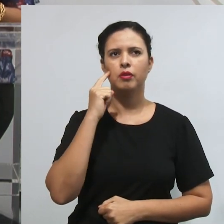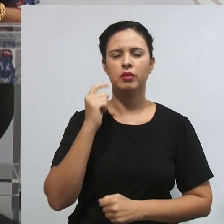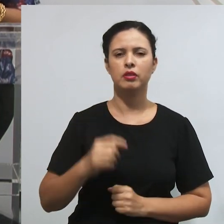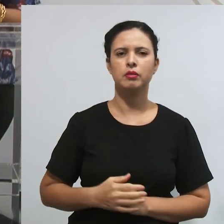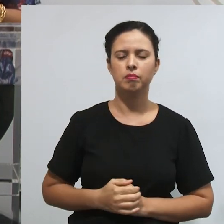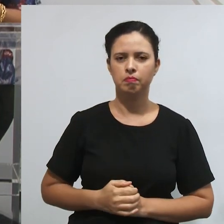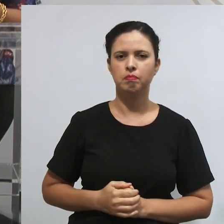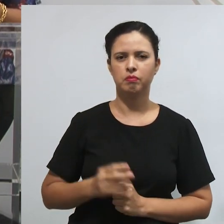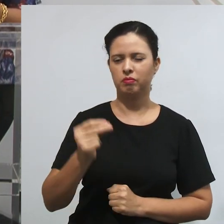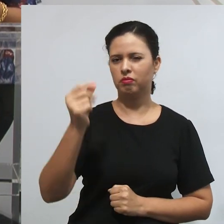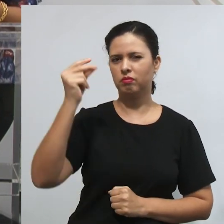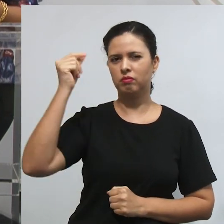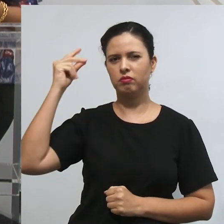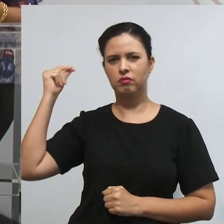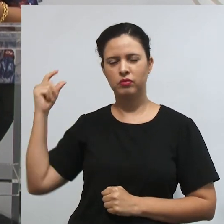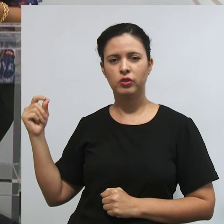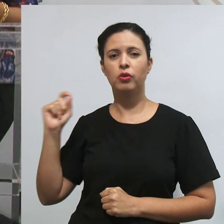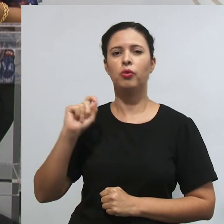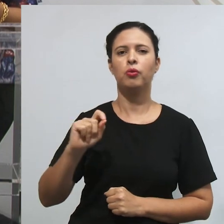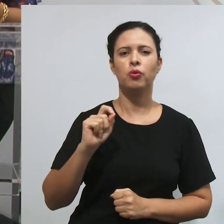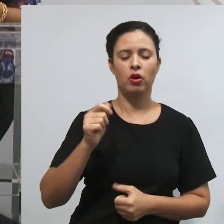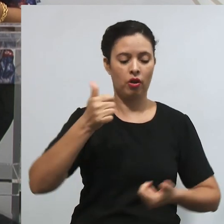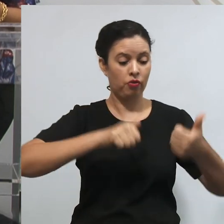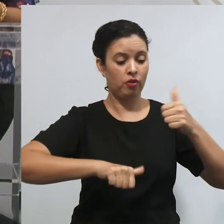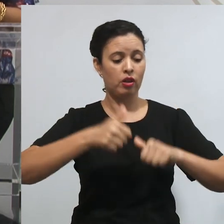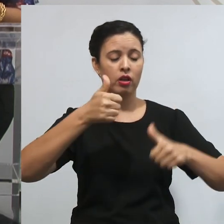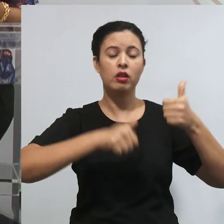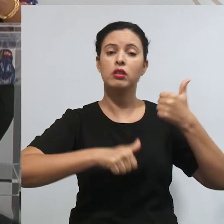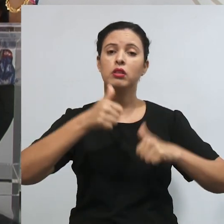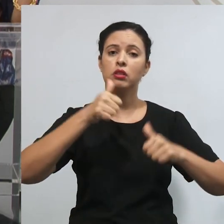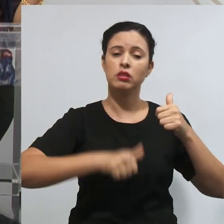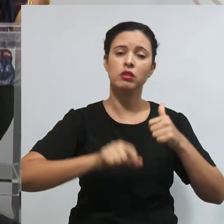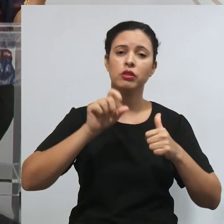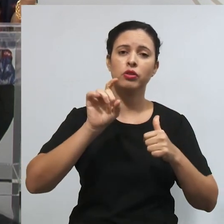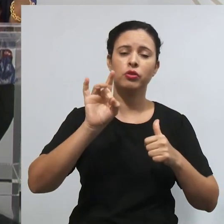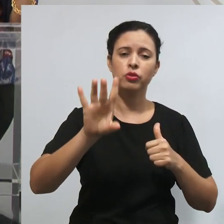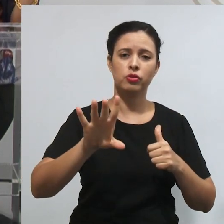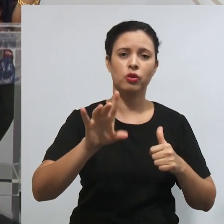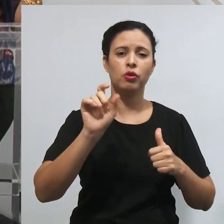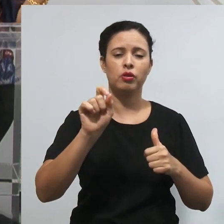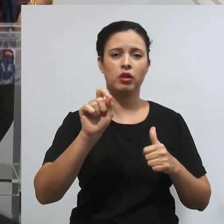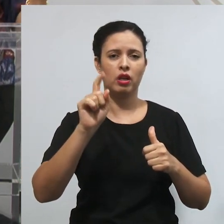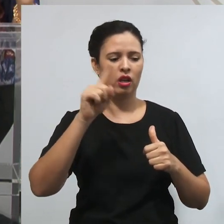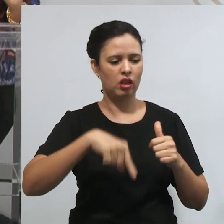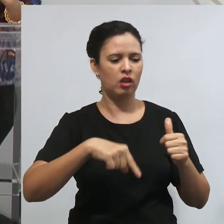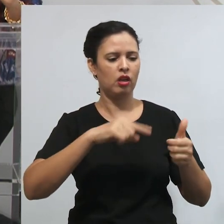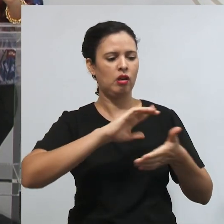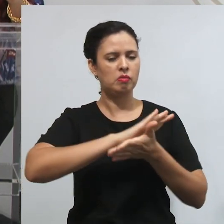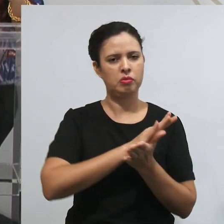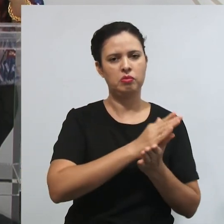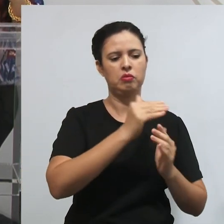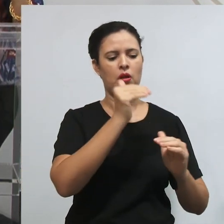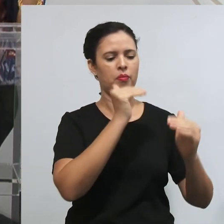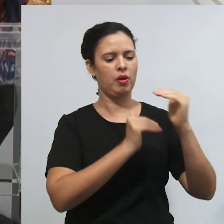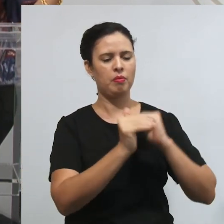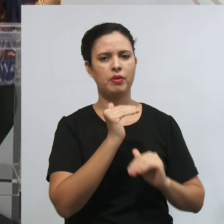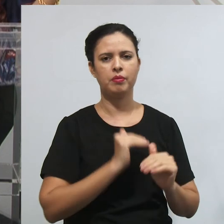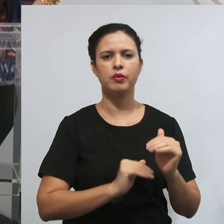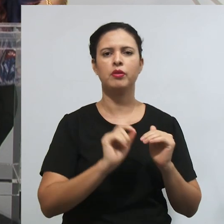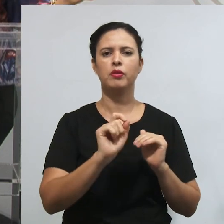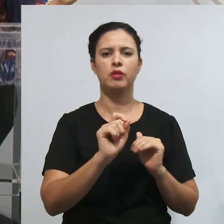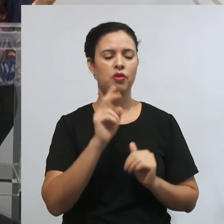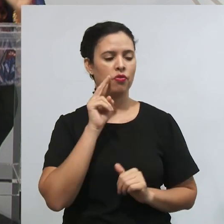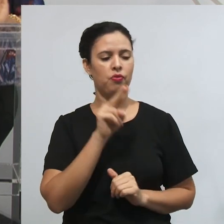que por muito tempo foi pensada, dessa avaliação ter tida como um resultado de fracasso,